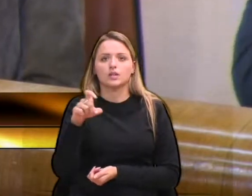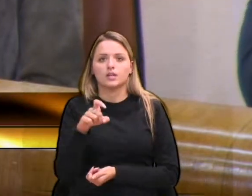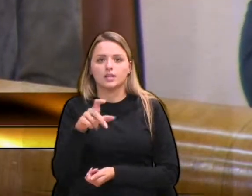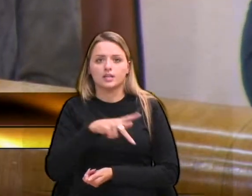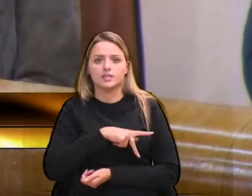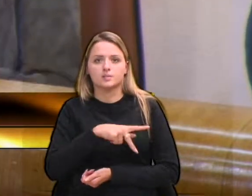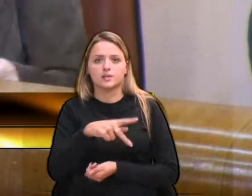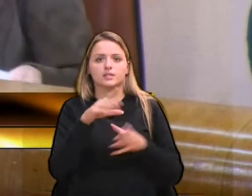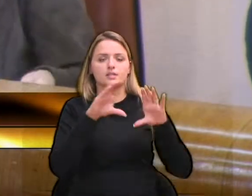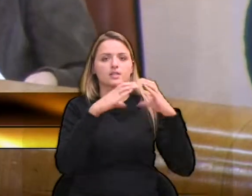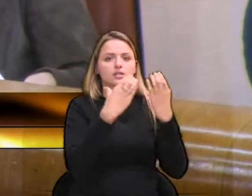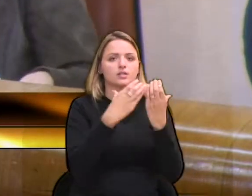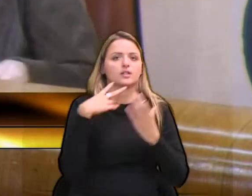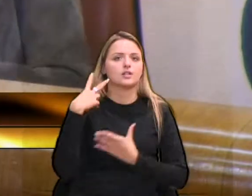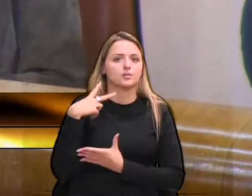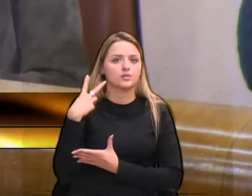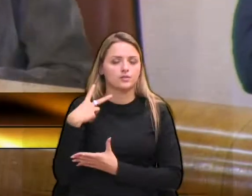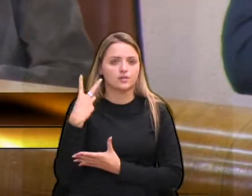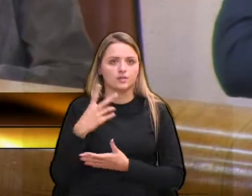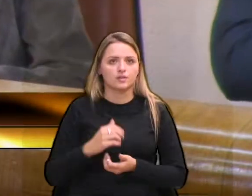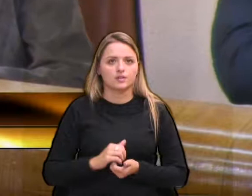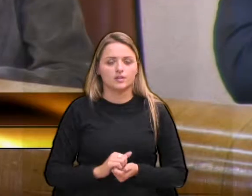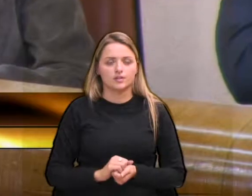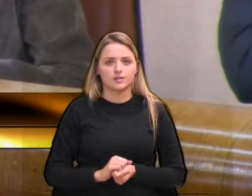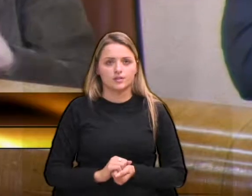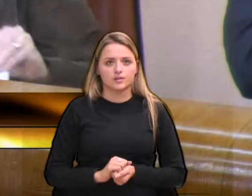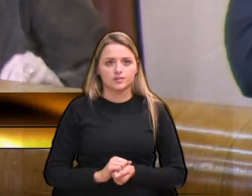ex-presidente do Legislativo.